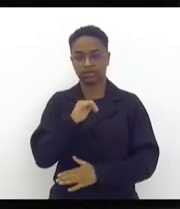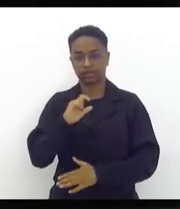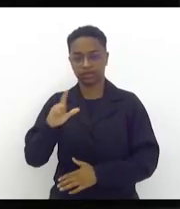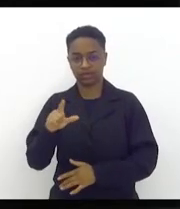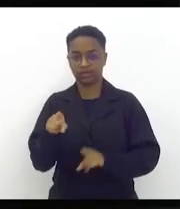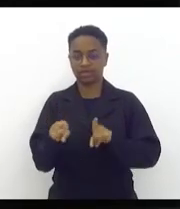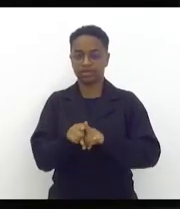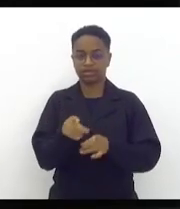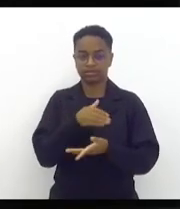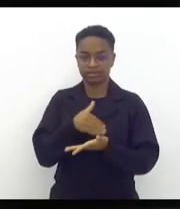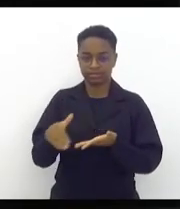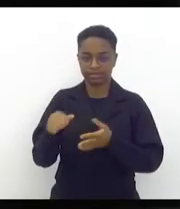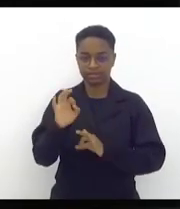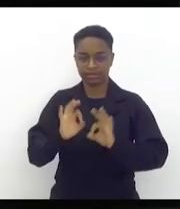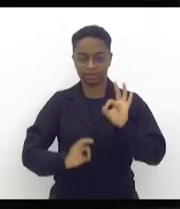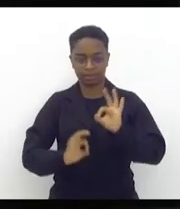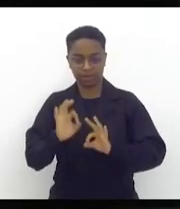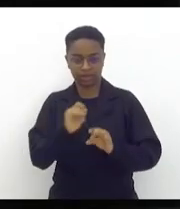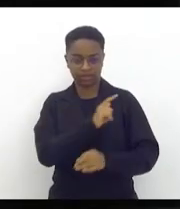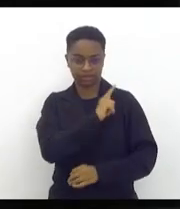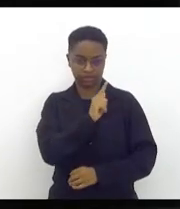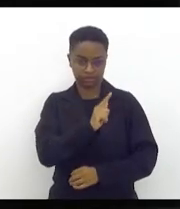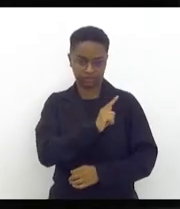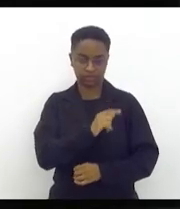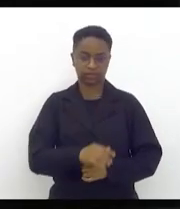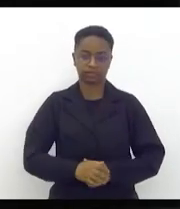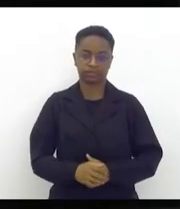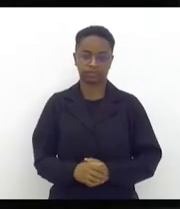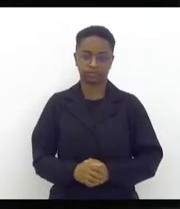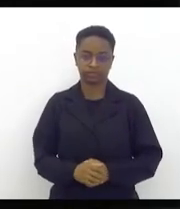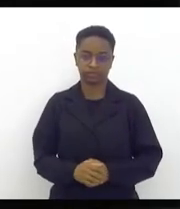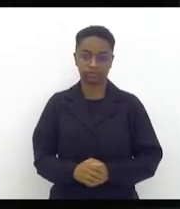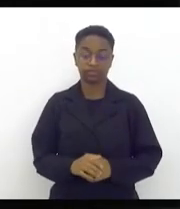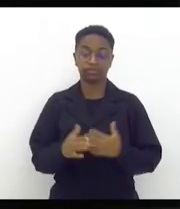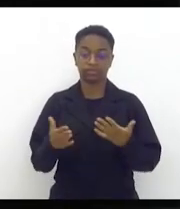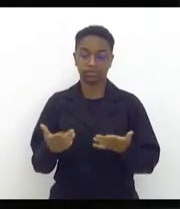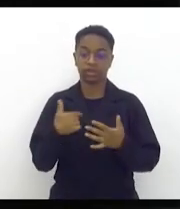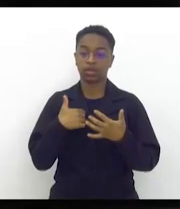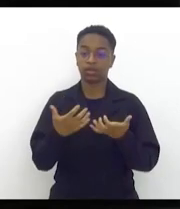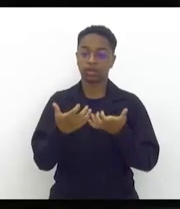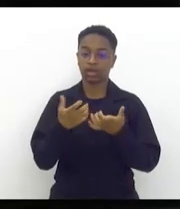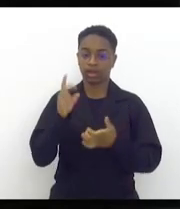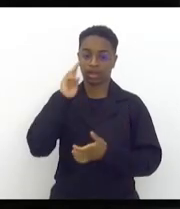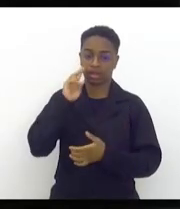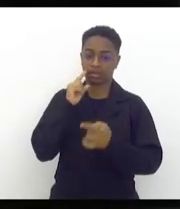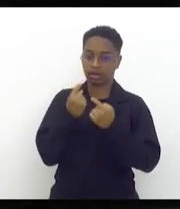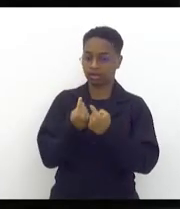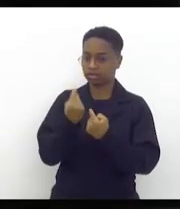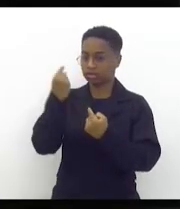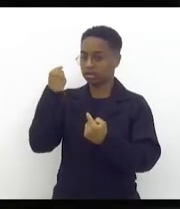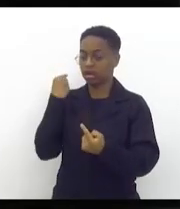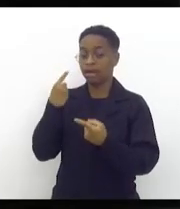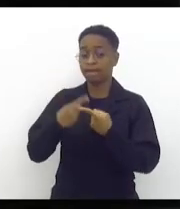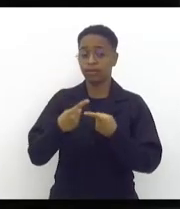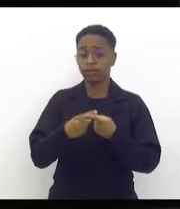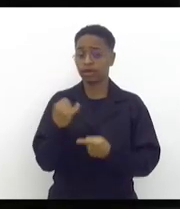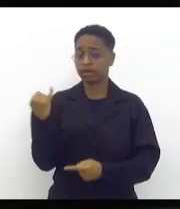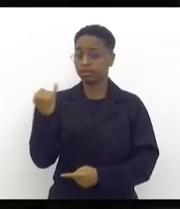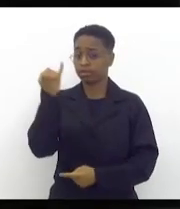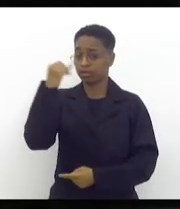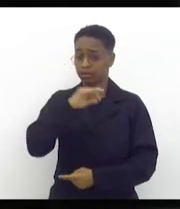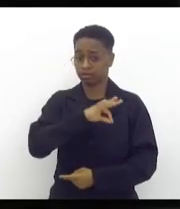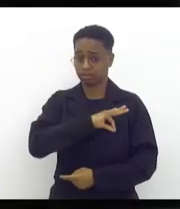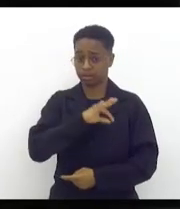Secretaria de Planejamento e Gestão. E eu quero fazer uma retrospectiva, porque é importante que os